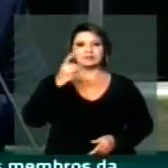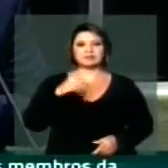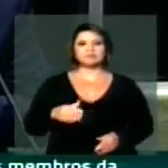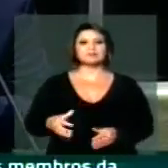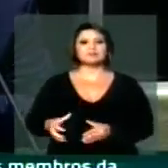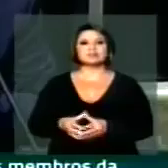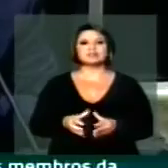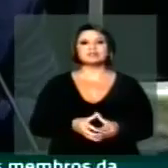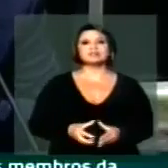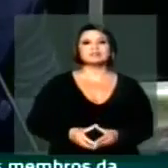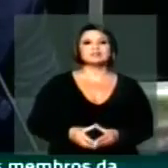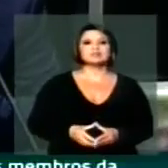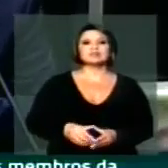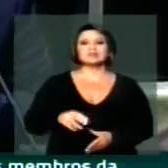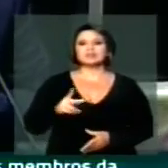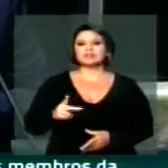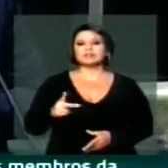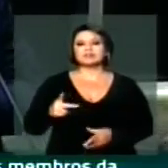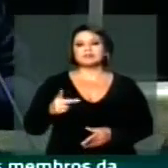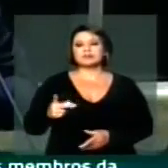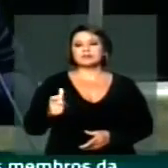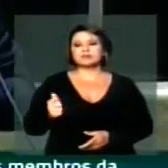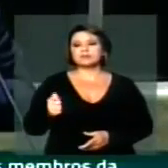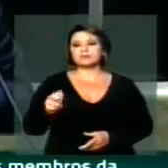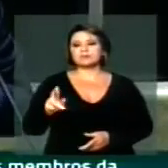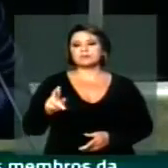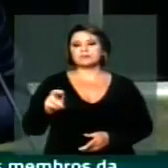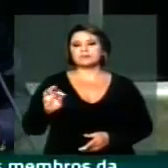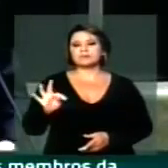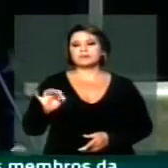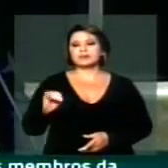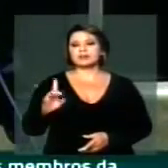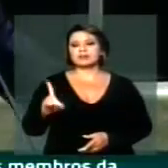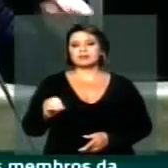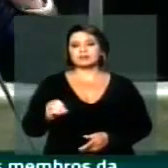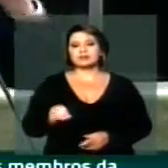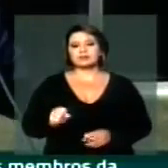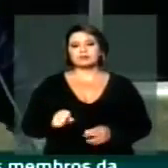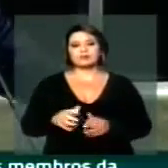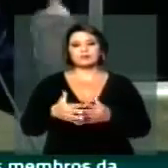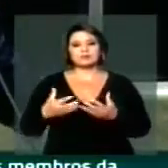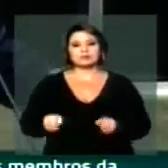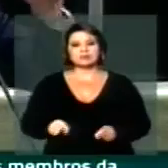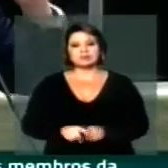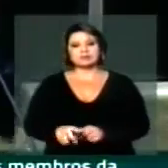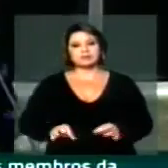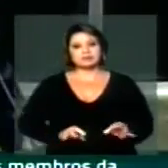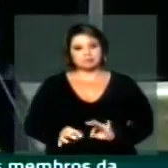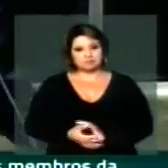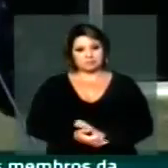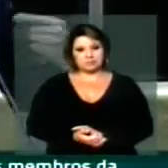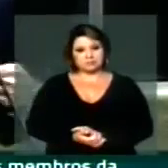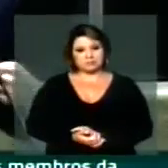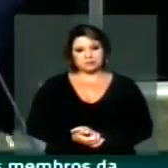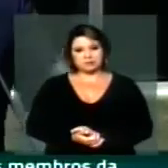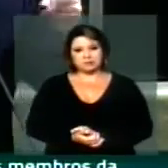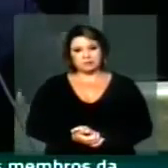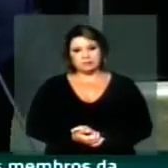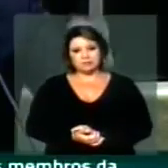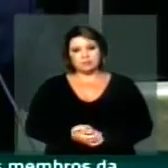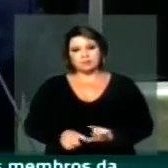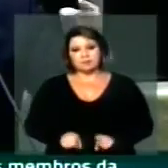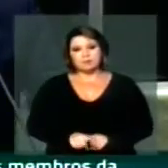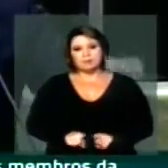as bancadas não permitiriam, os partidos não permitiriam, o plenário não permitiria, ou